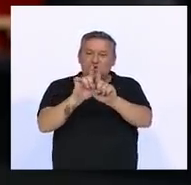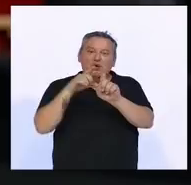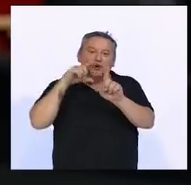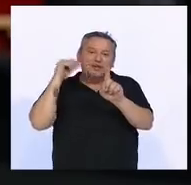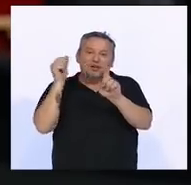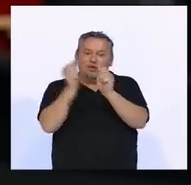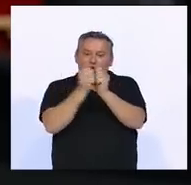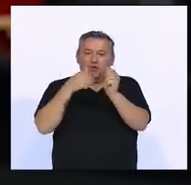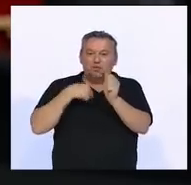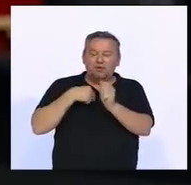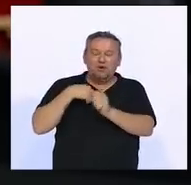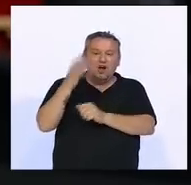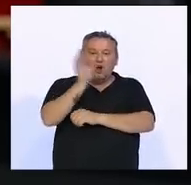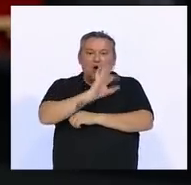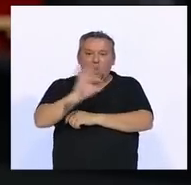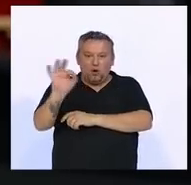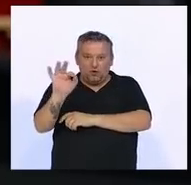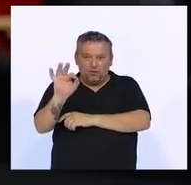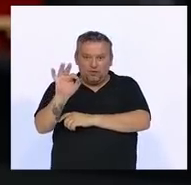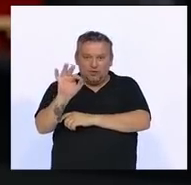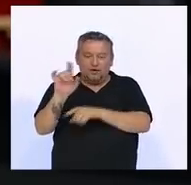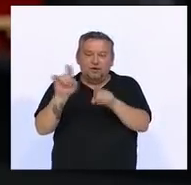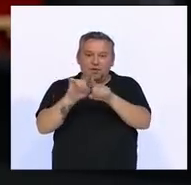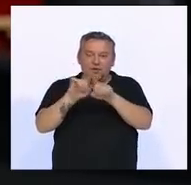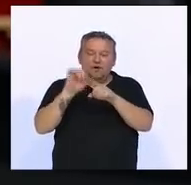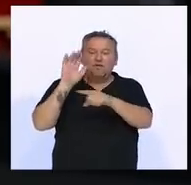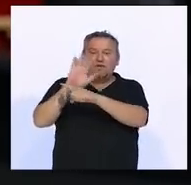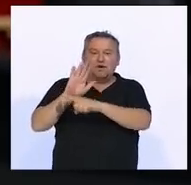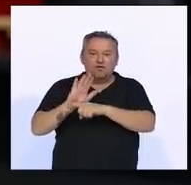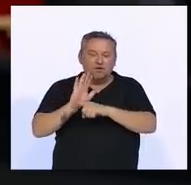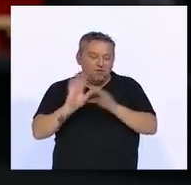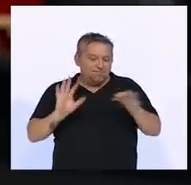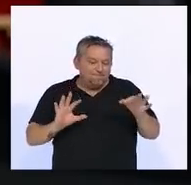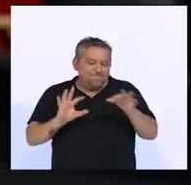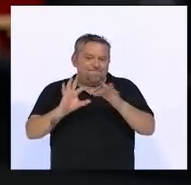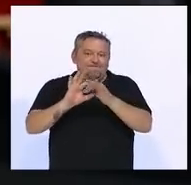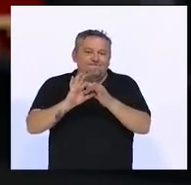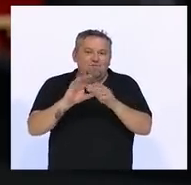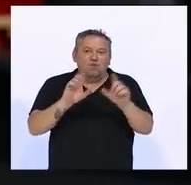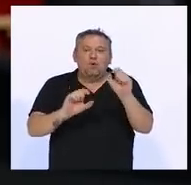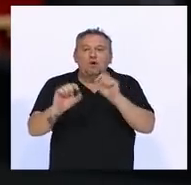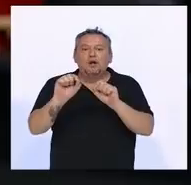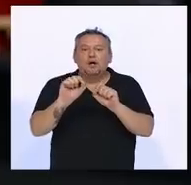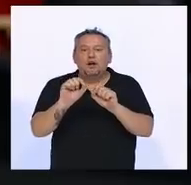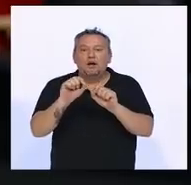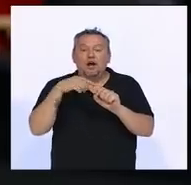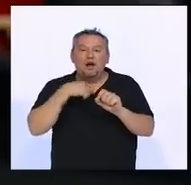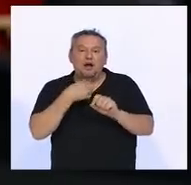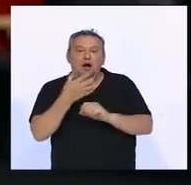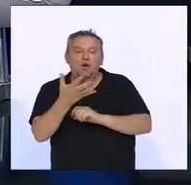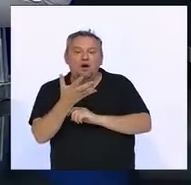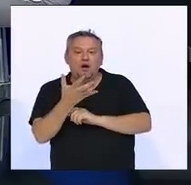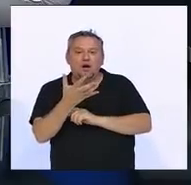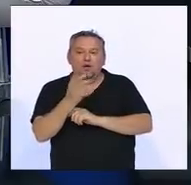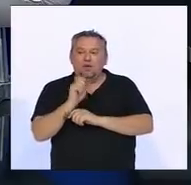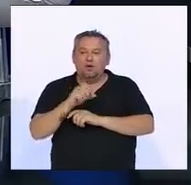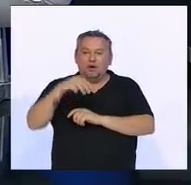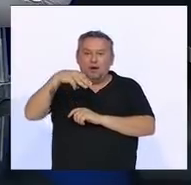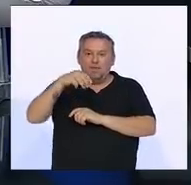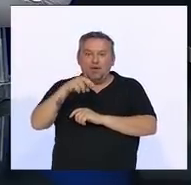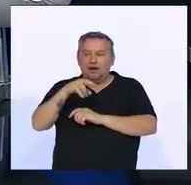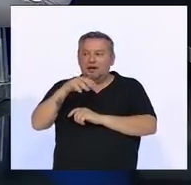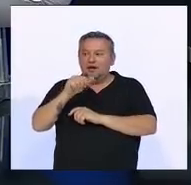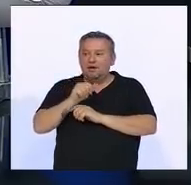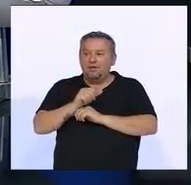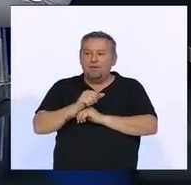e acho que vai ser muito útil a nossa parceria, eu procuro, Mariana, desde